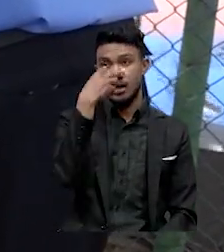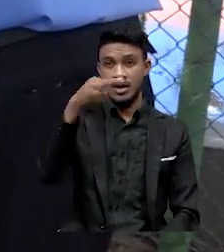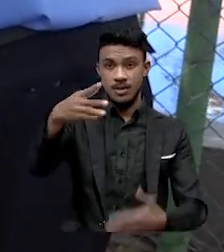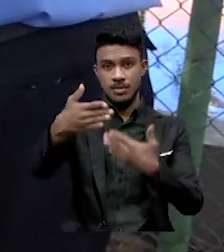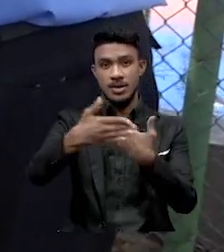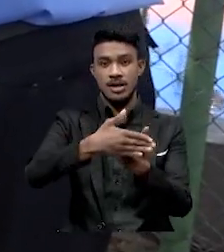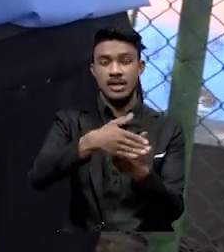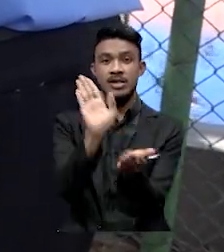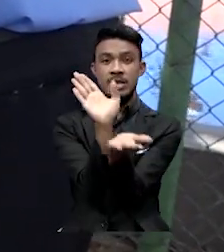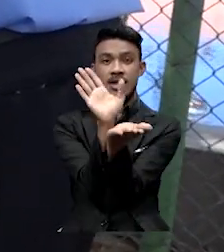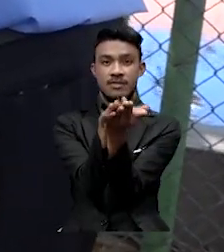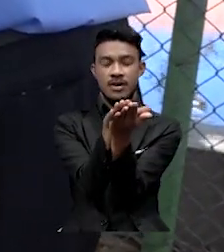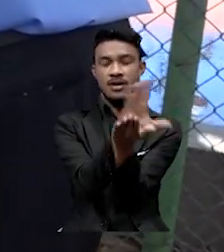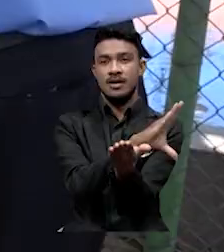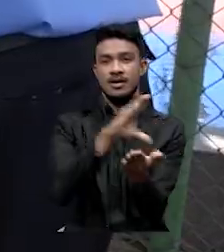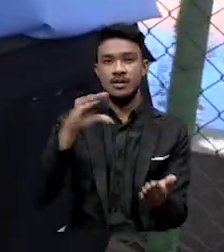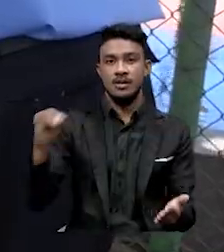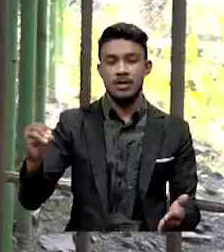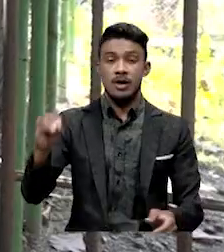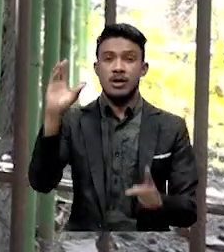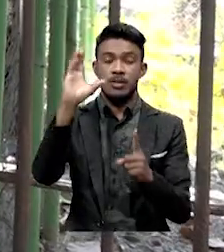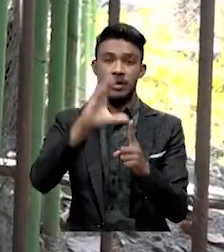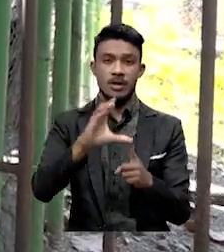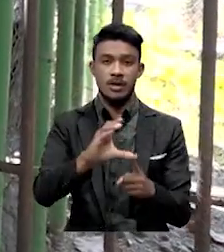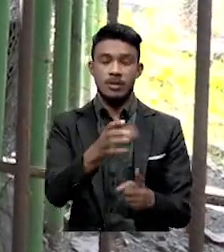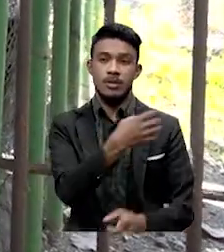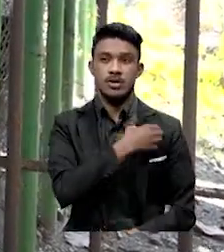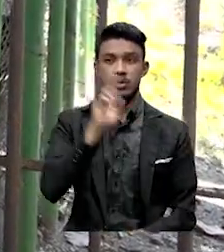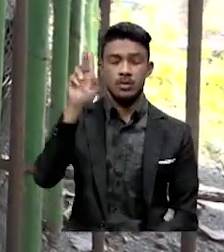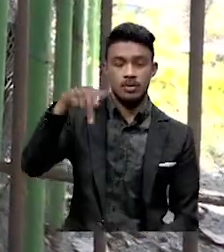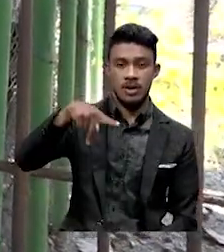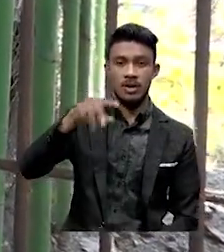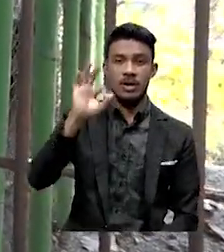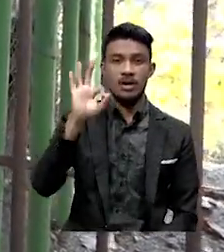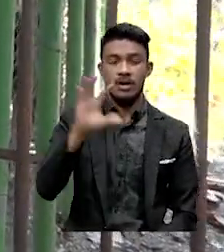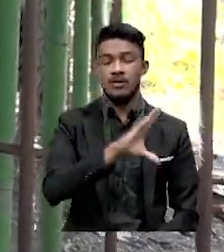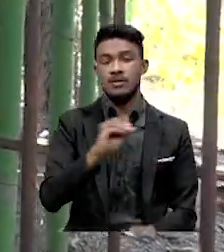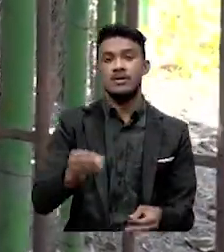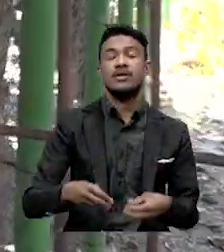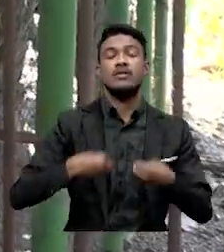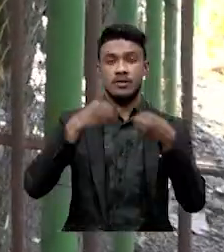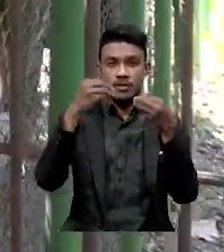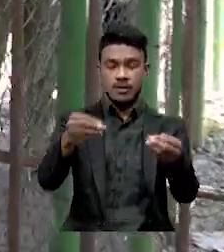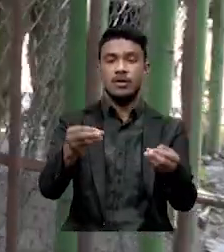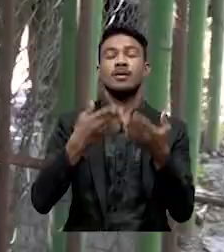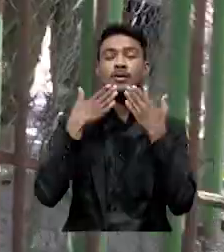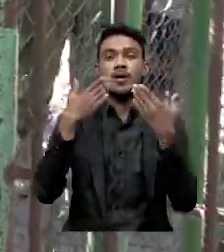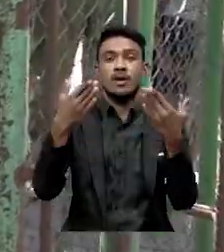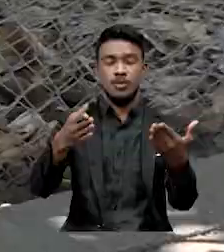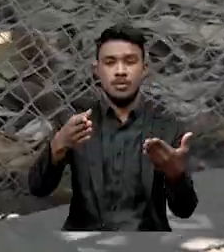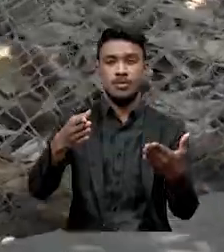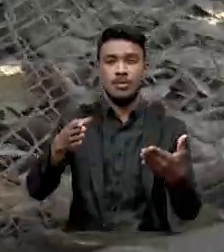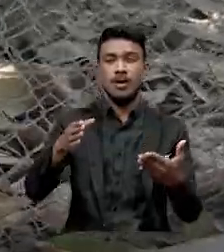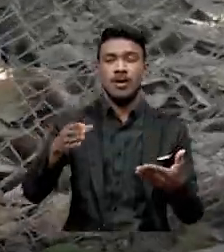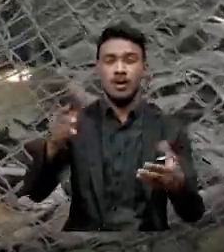Lafaia Espada. Comandante da Unidade Especial Polícia, Orlando Gomes, agradece a visita ao líder nacional Kairala Xanana